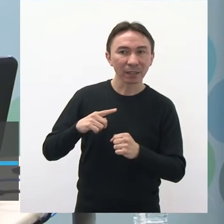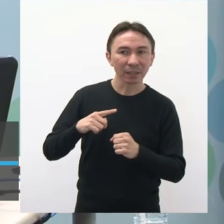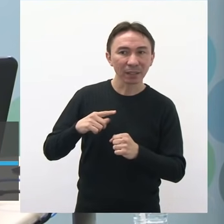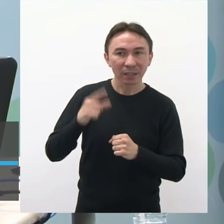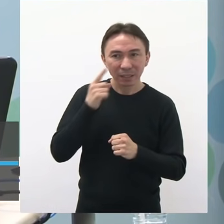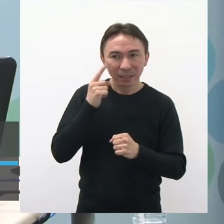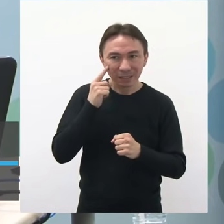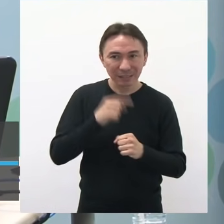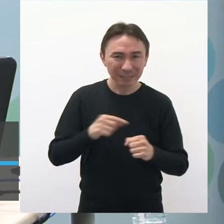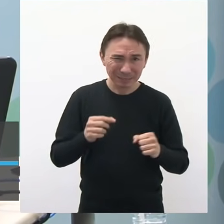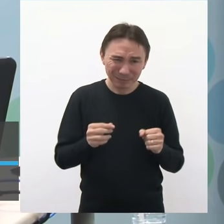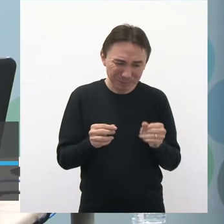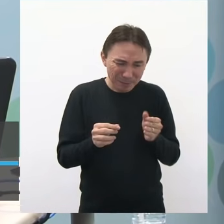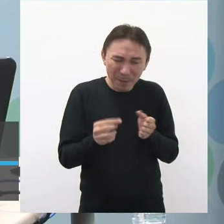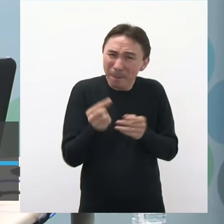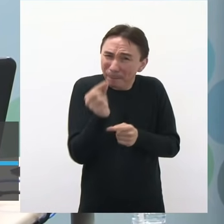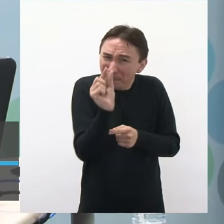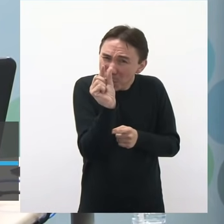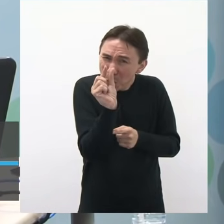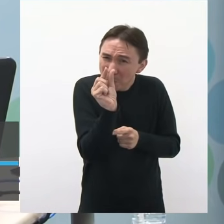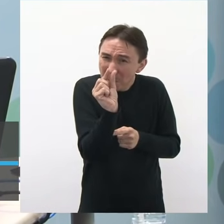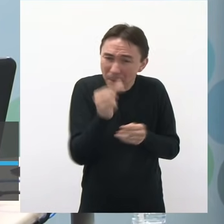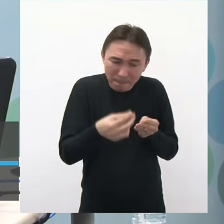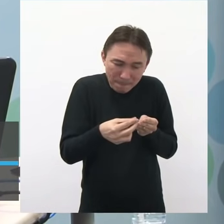no cantinho do papel. Assim, ó.